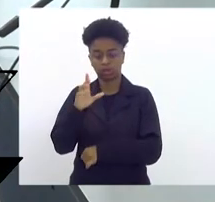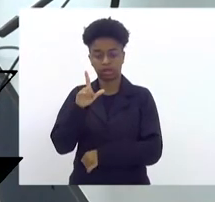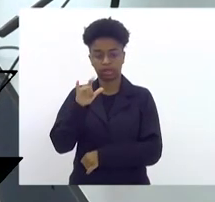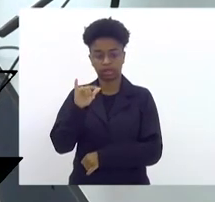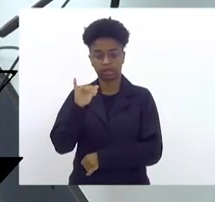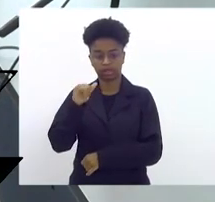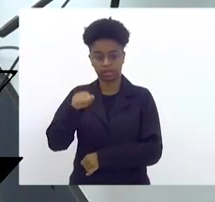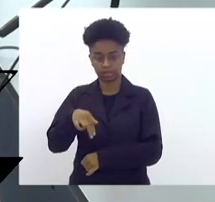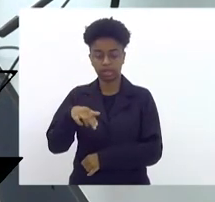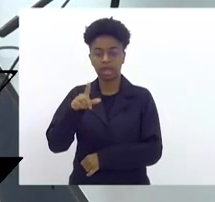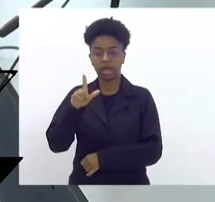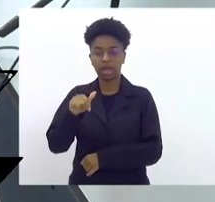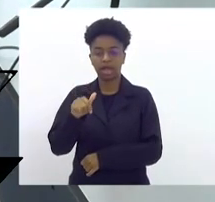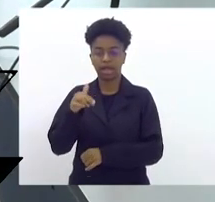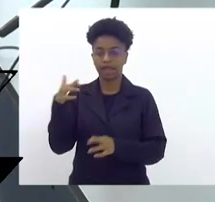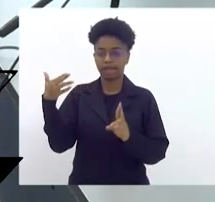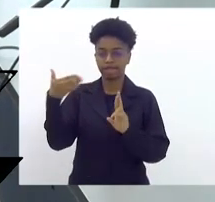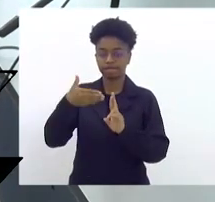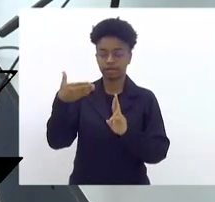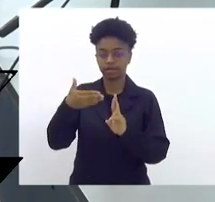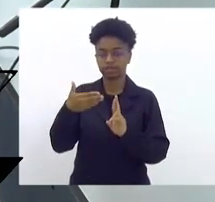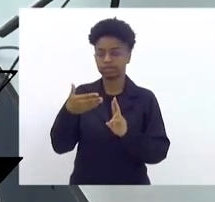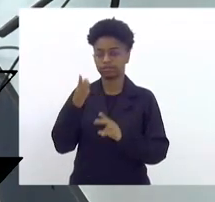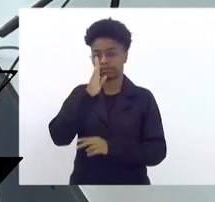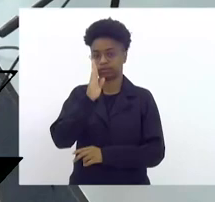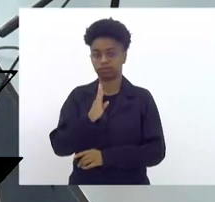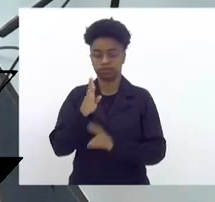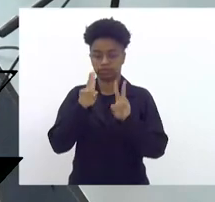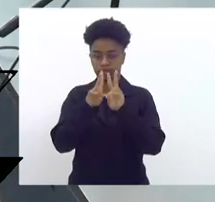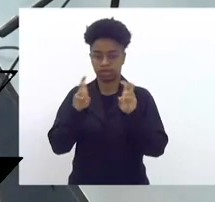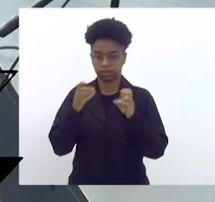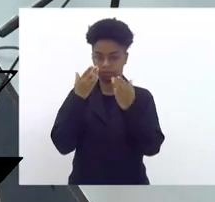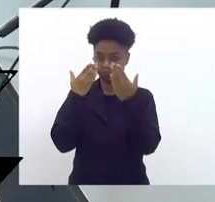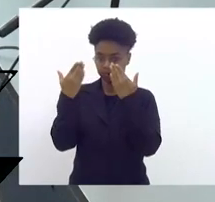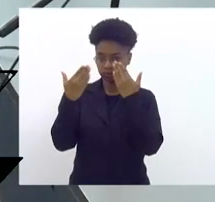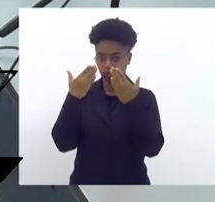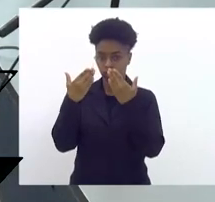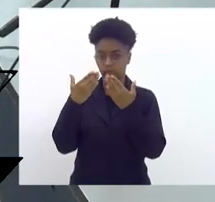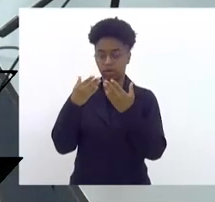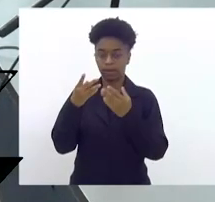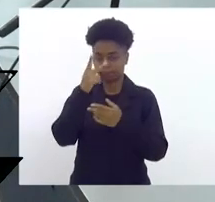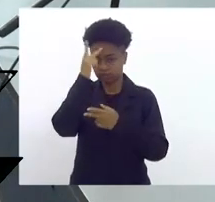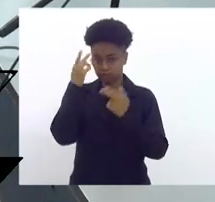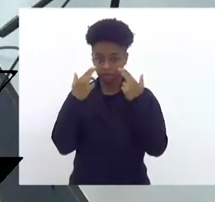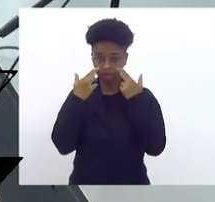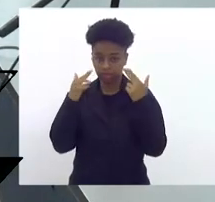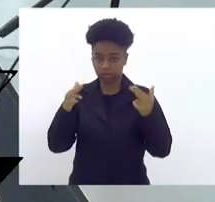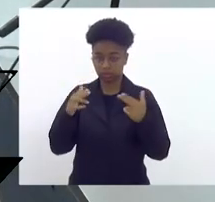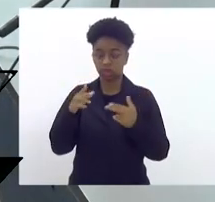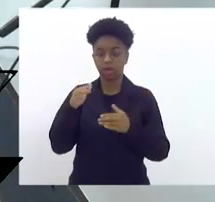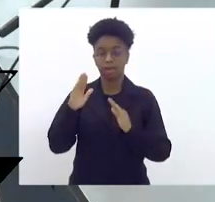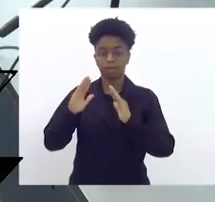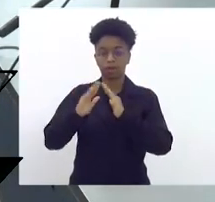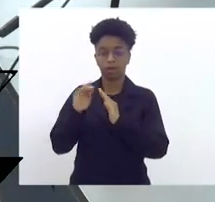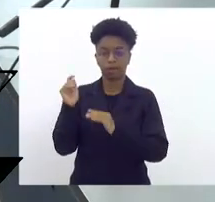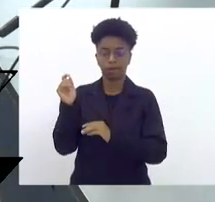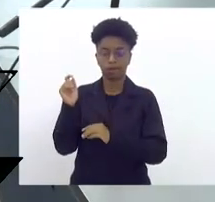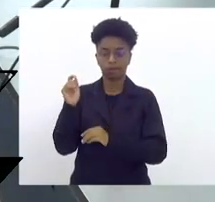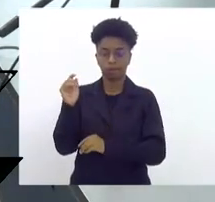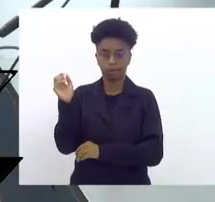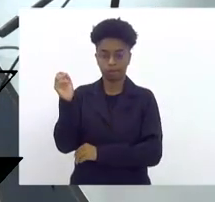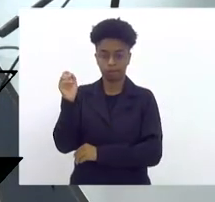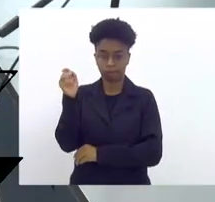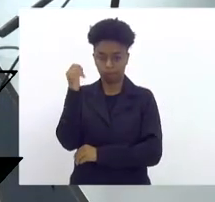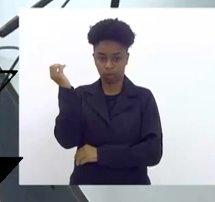referência no Brasil no tempo no tema da psicologia do testemunho inclusive ela mora em Porto Alegre por isso